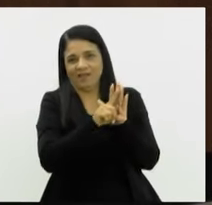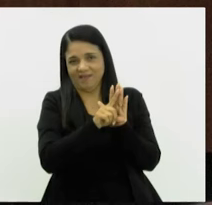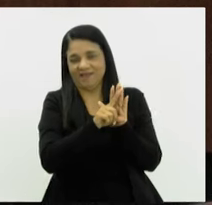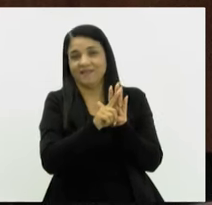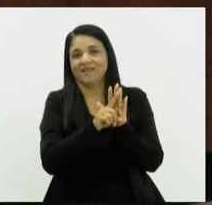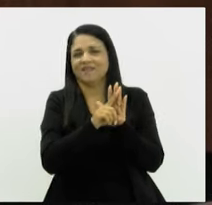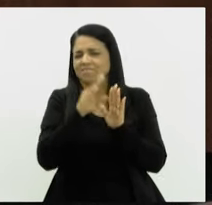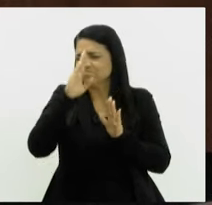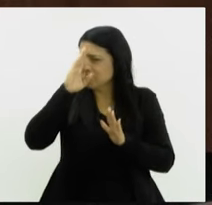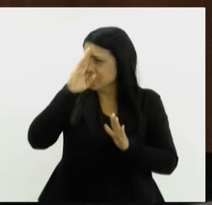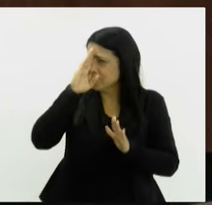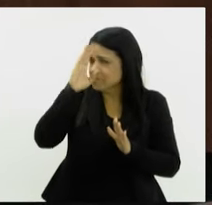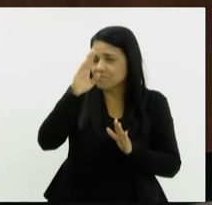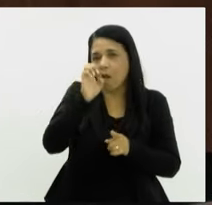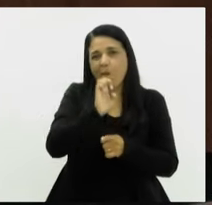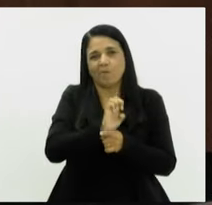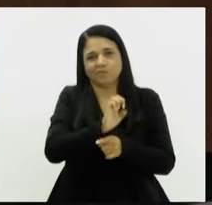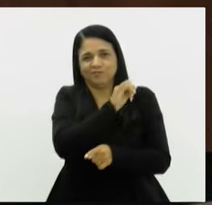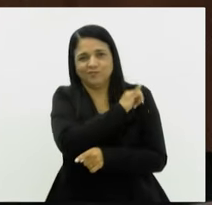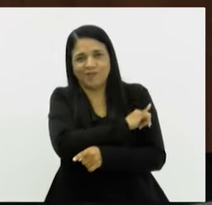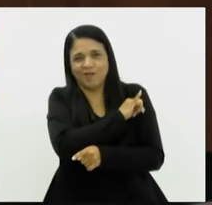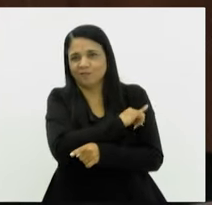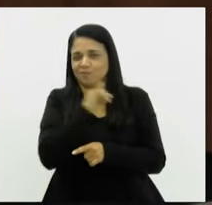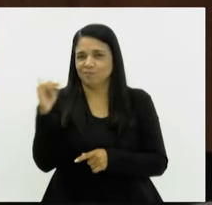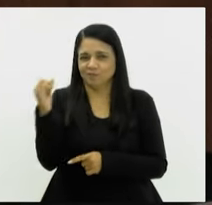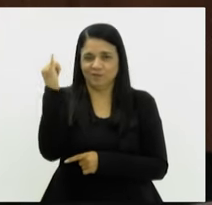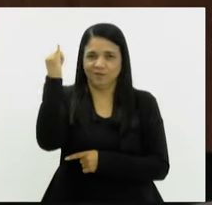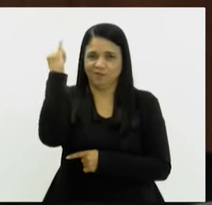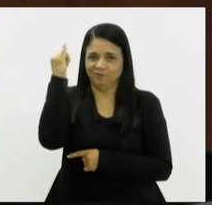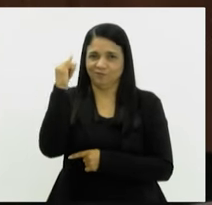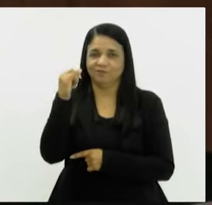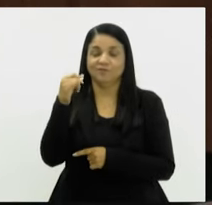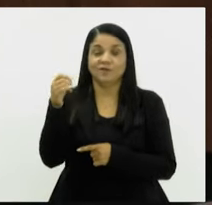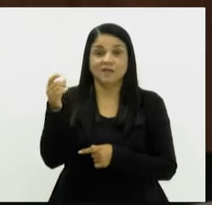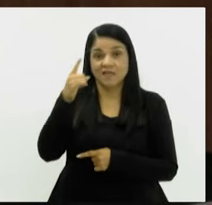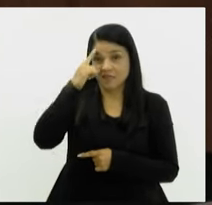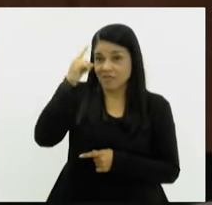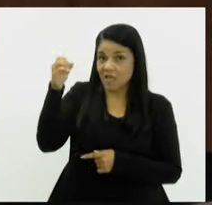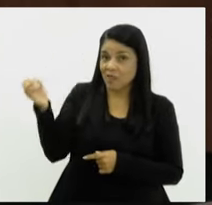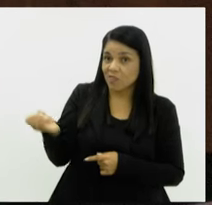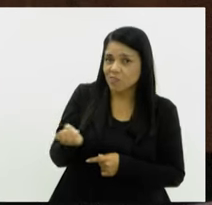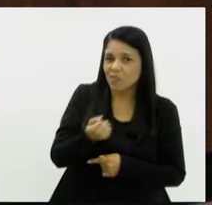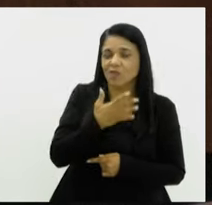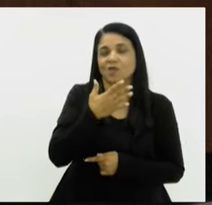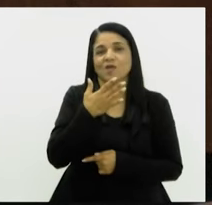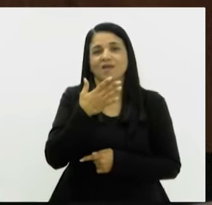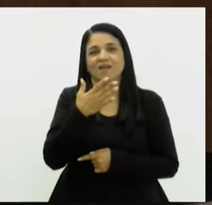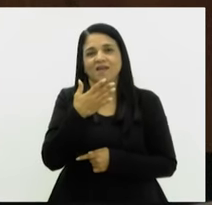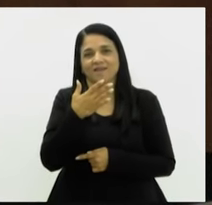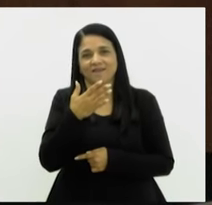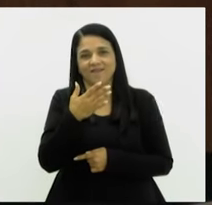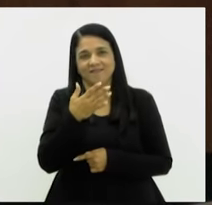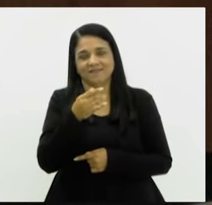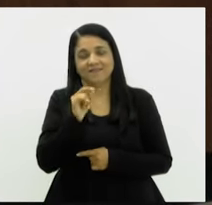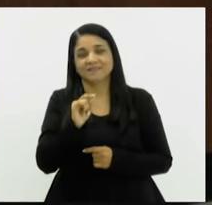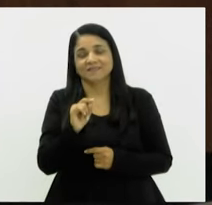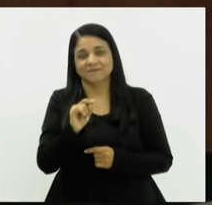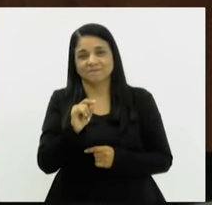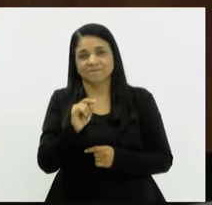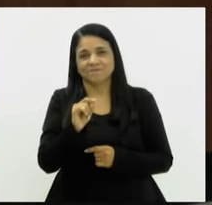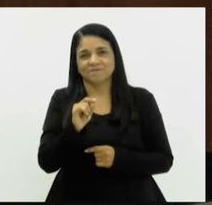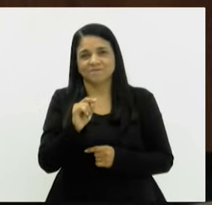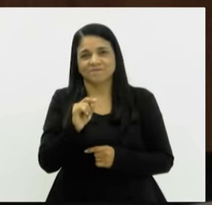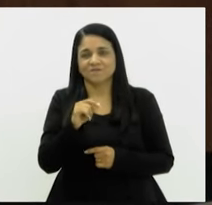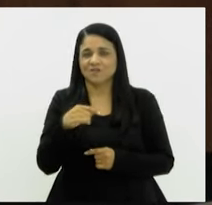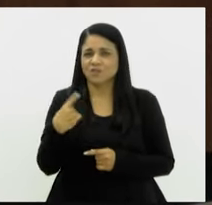tão fundamental para o nosso Estado. É uma ideia inovadora que faz com que os